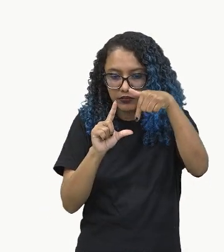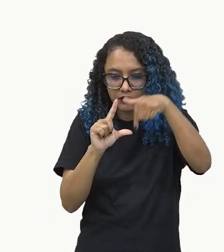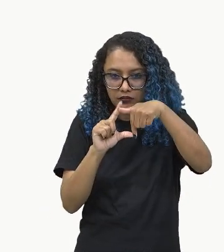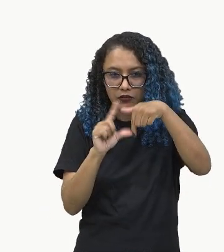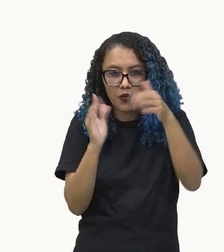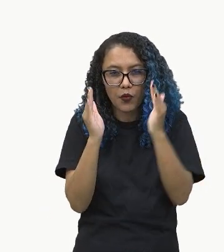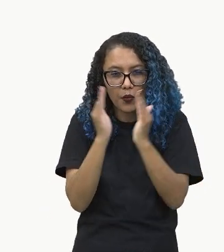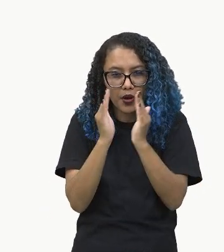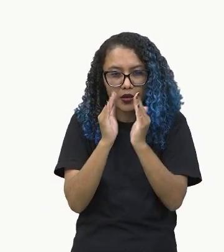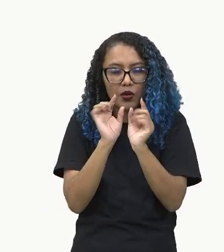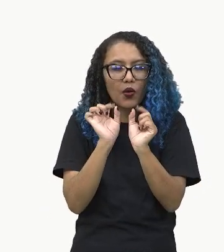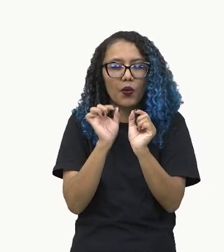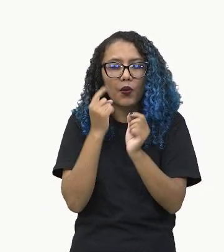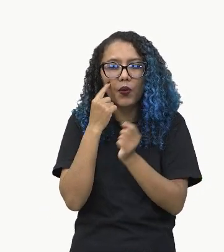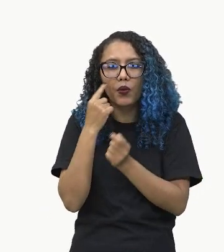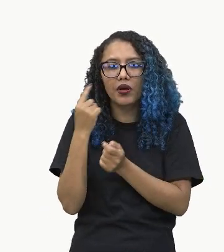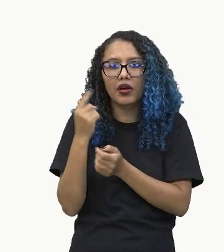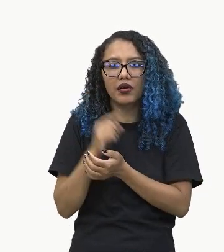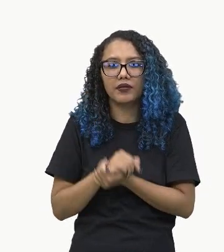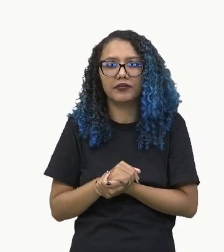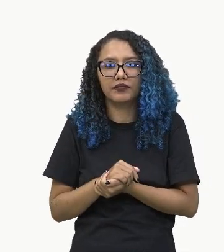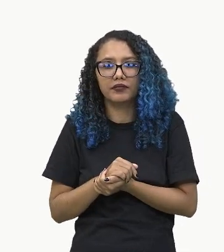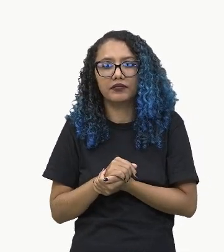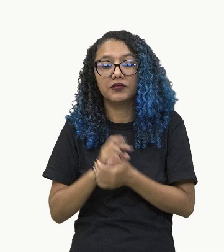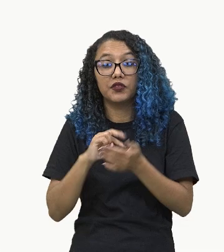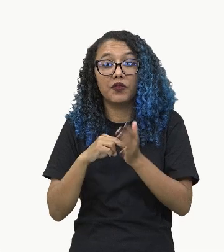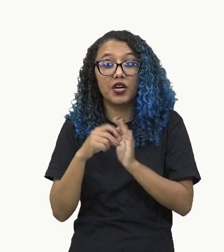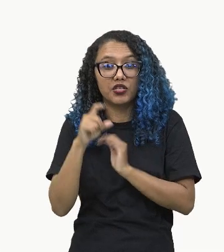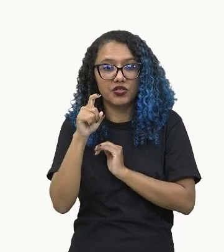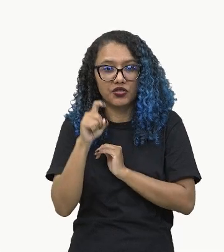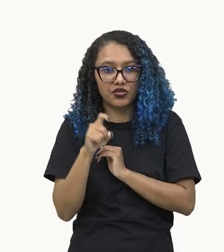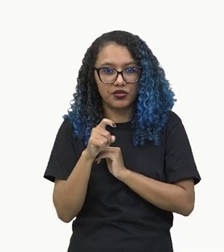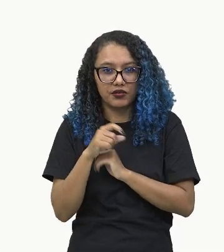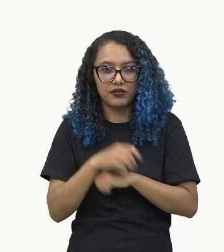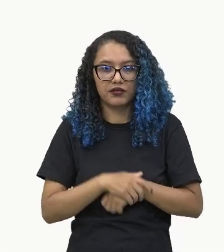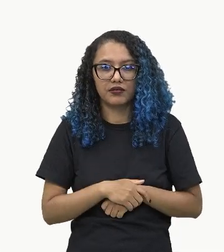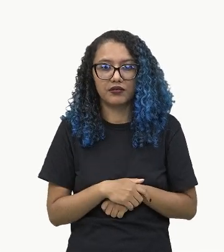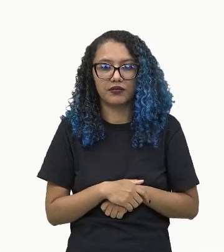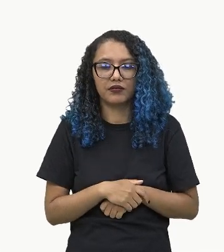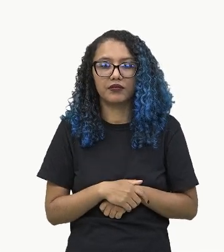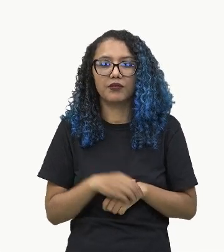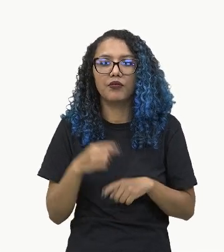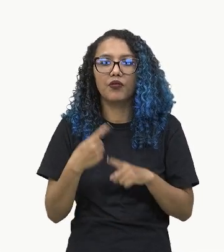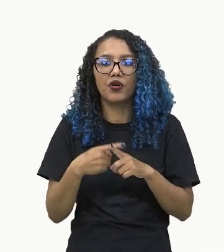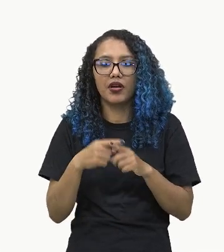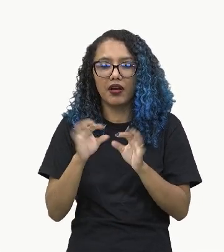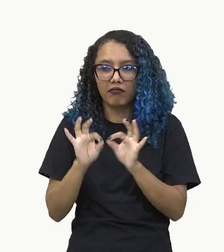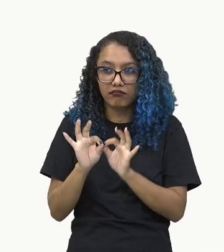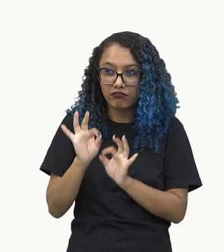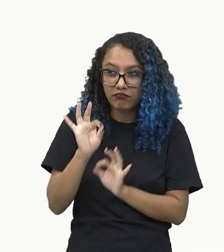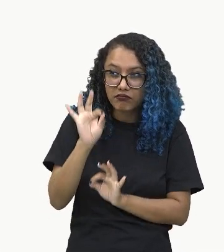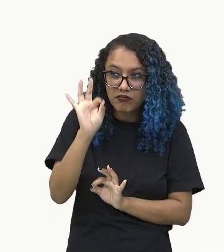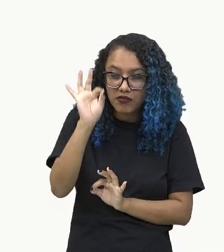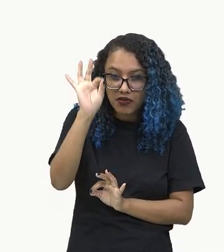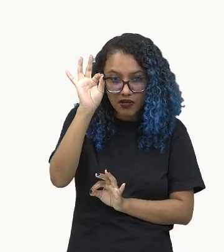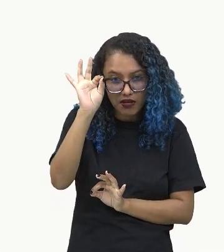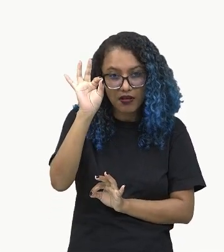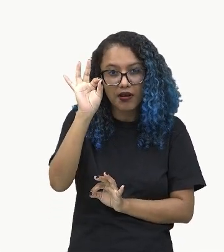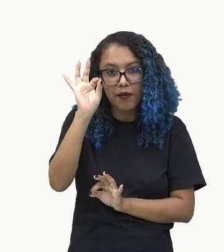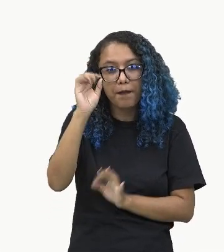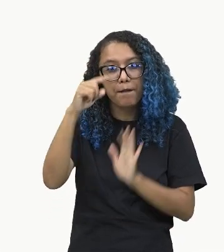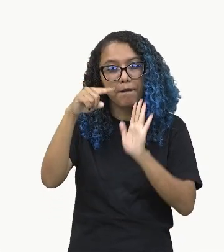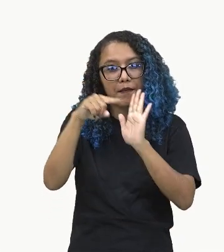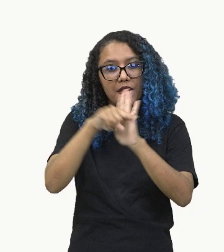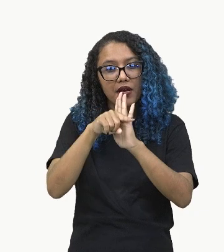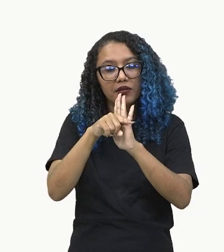ele é quem? Ele é x, porque o x ia até lá em cima, menos o pedaço